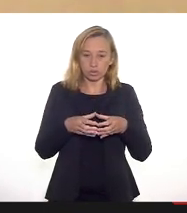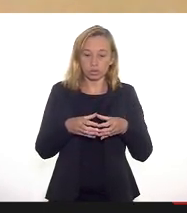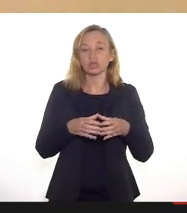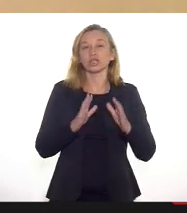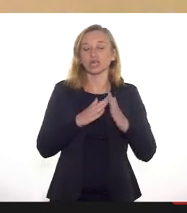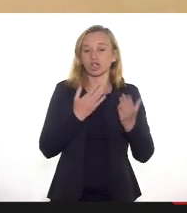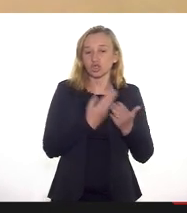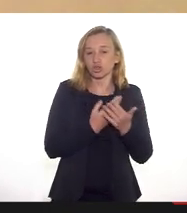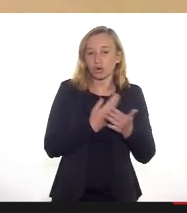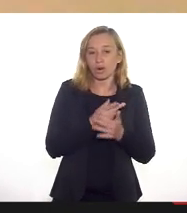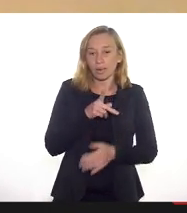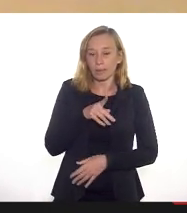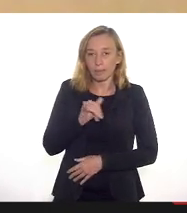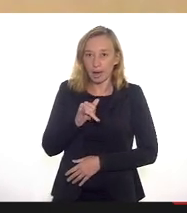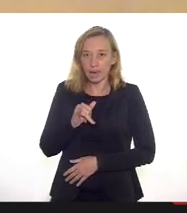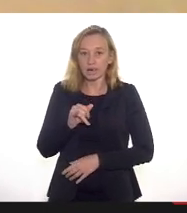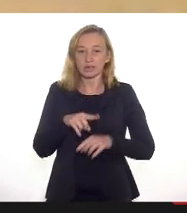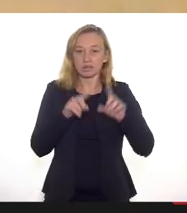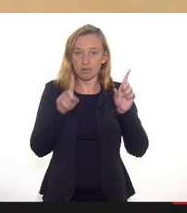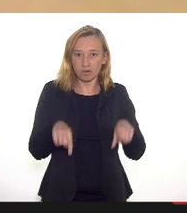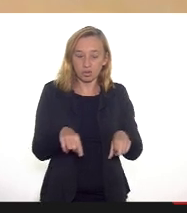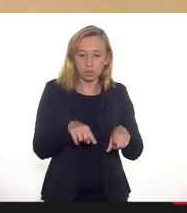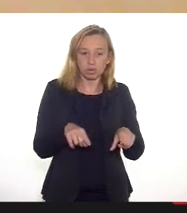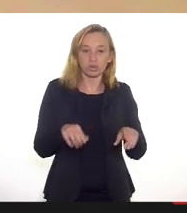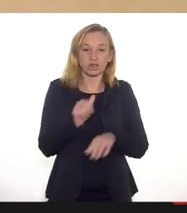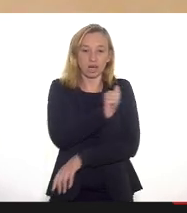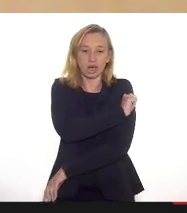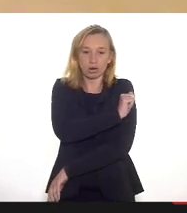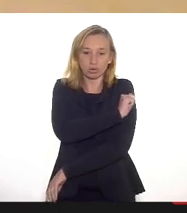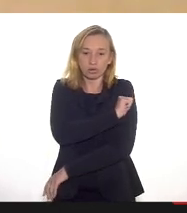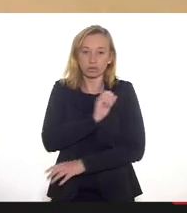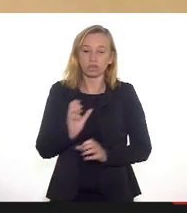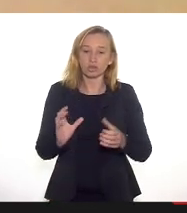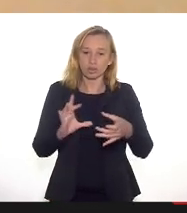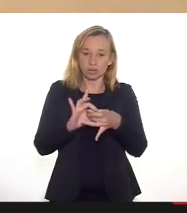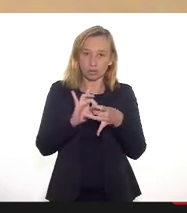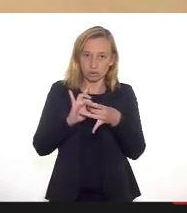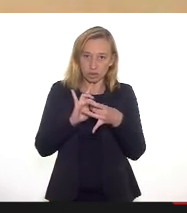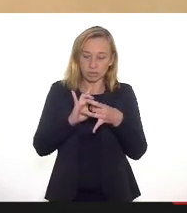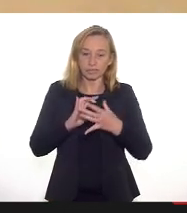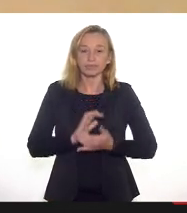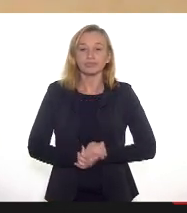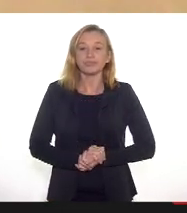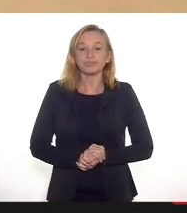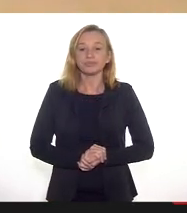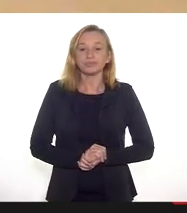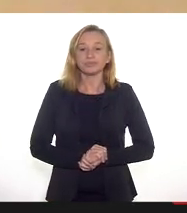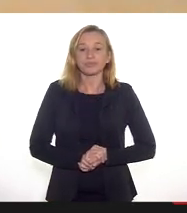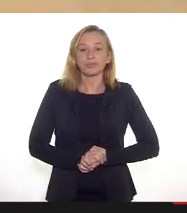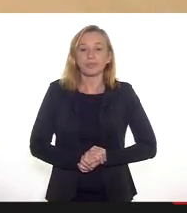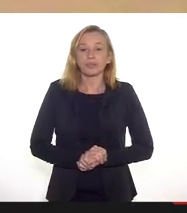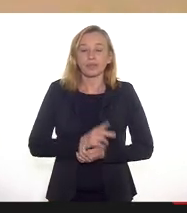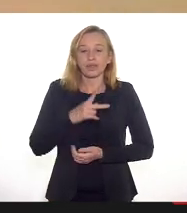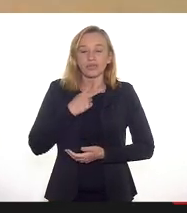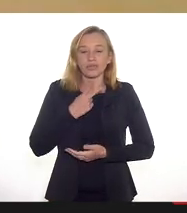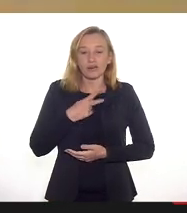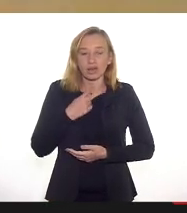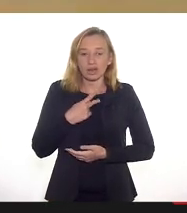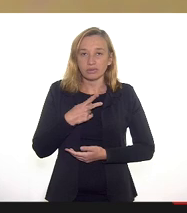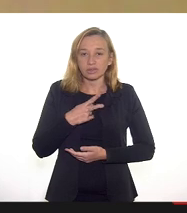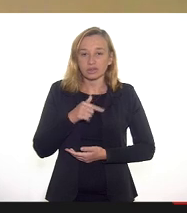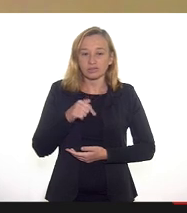pais, estudantes, servidores. A nossa comunidade costuma ser bem unida. E trazemos aqui vários